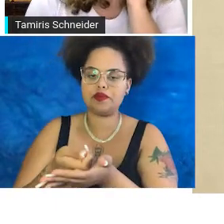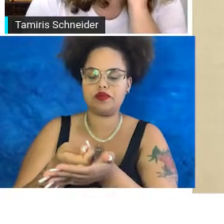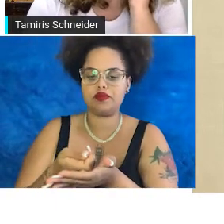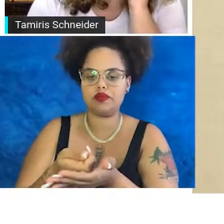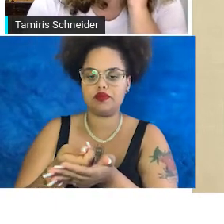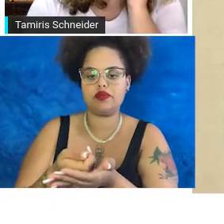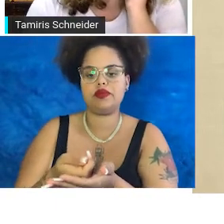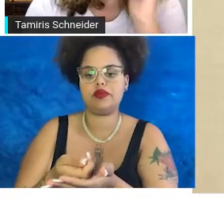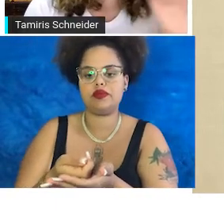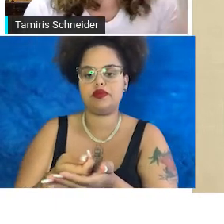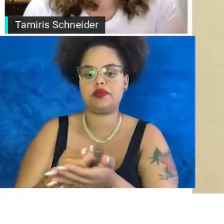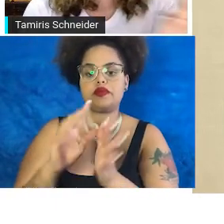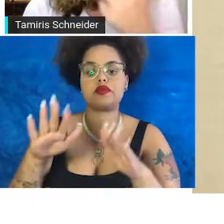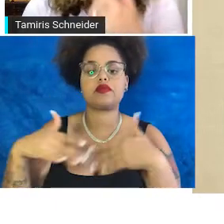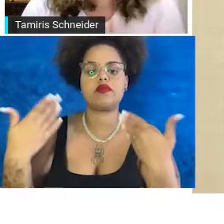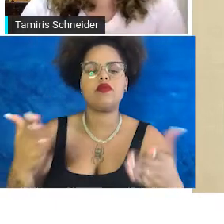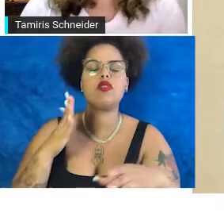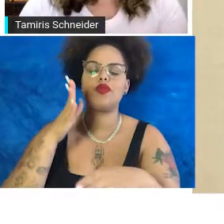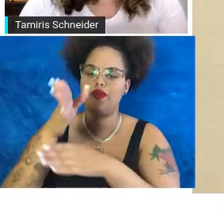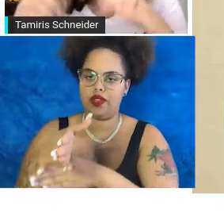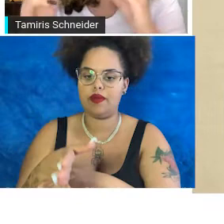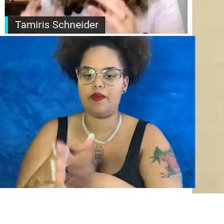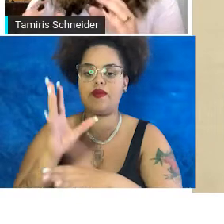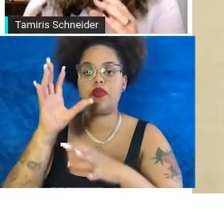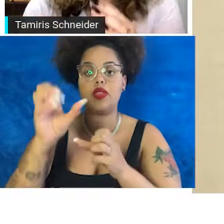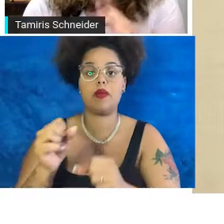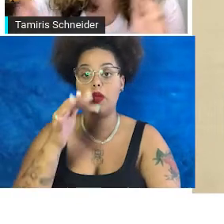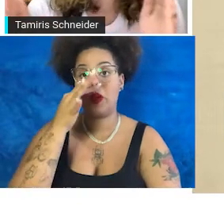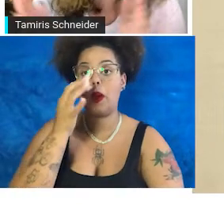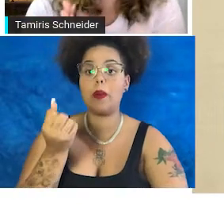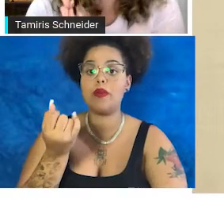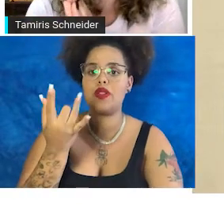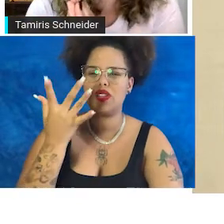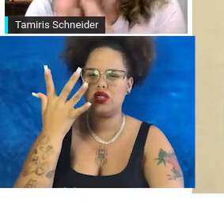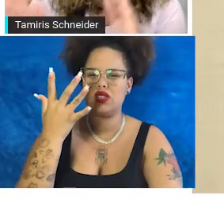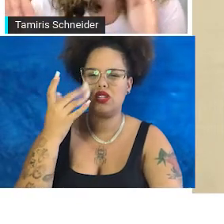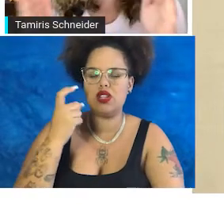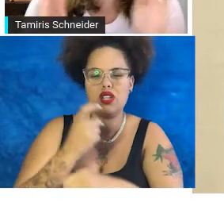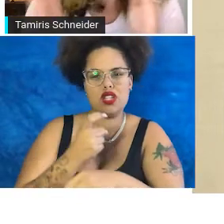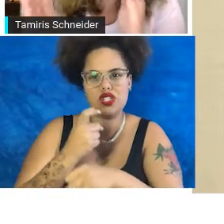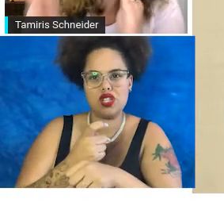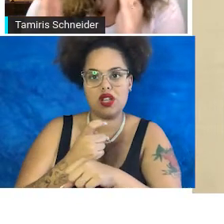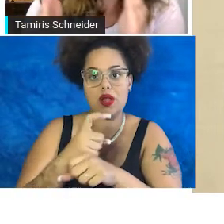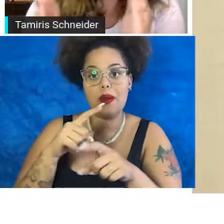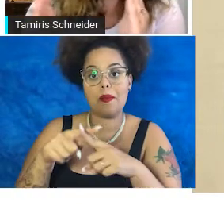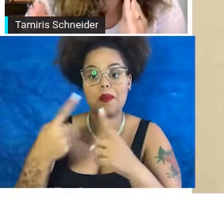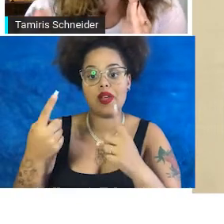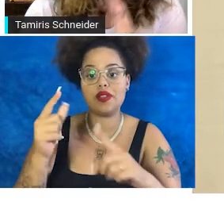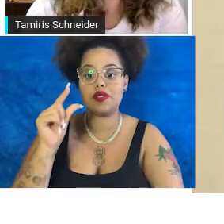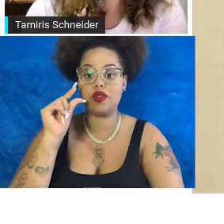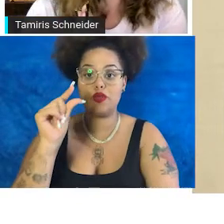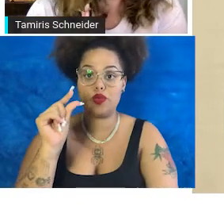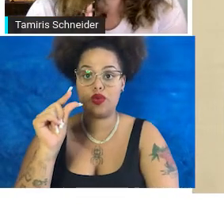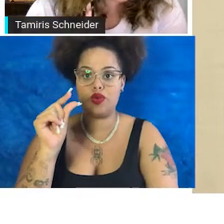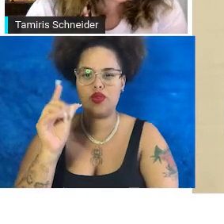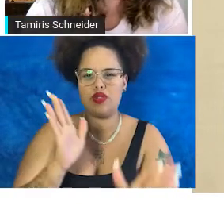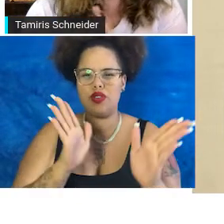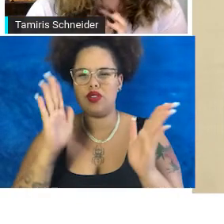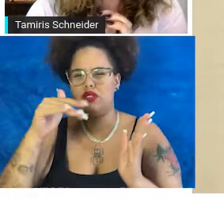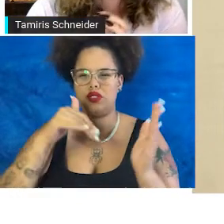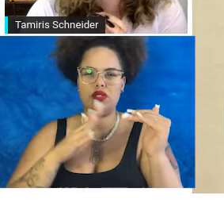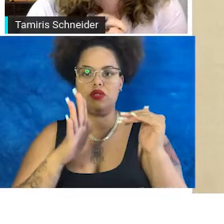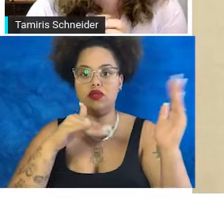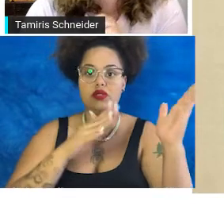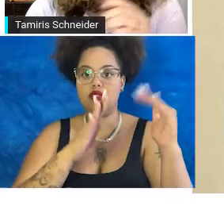vão impor sobre ela, né? Então a gente vai lá, pega uma plantinha que seja rígida, mas que tenha um pouco de